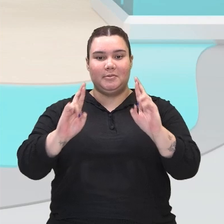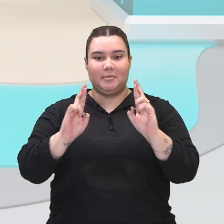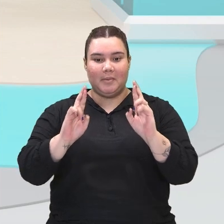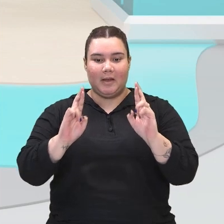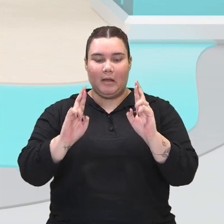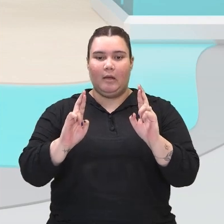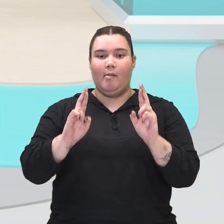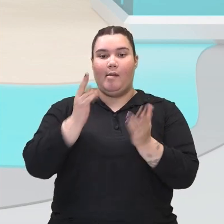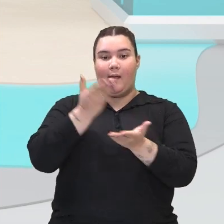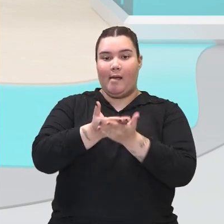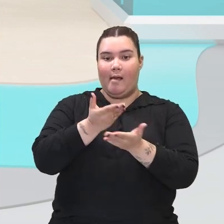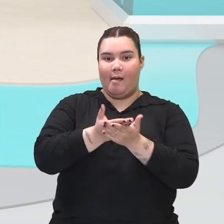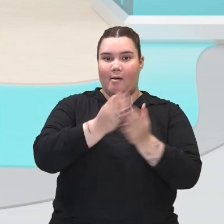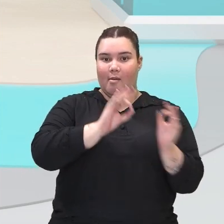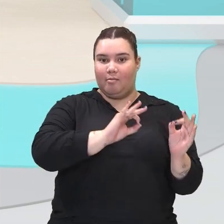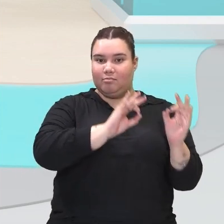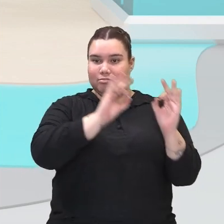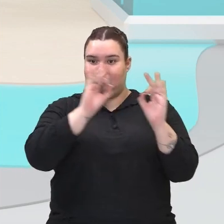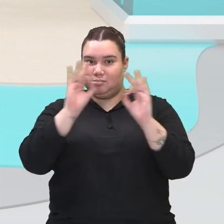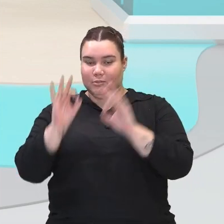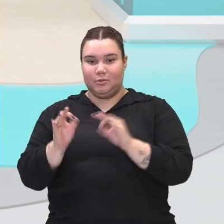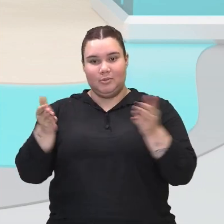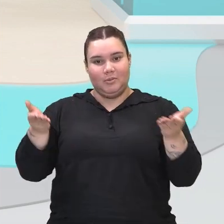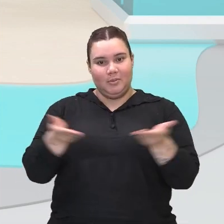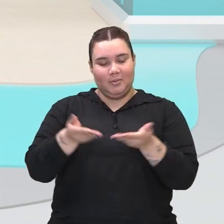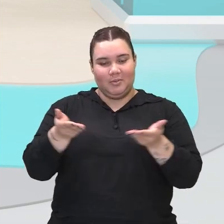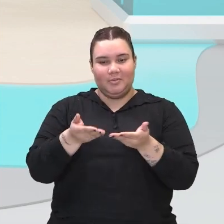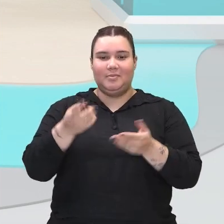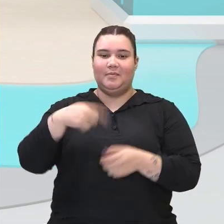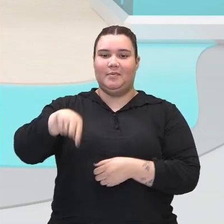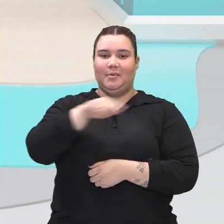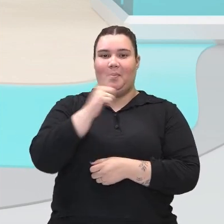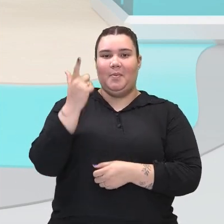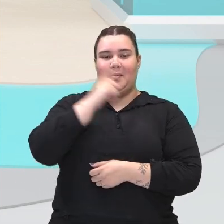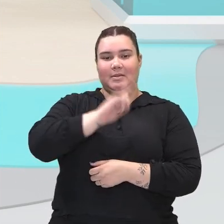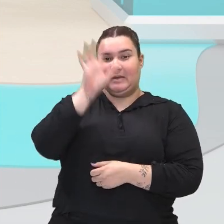som, a cor e a arte de hoje tenha chegado